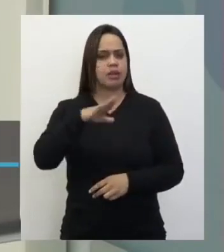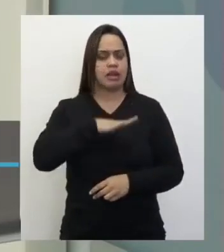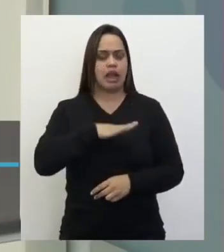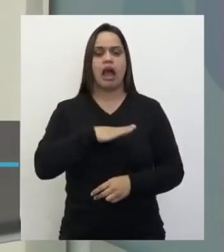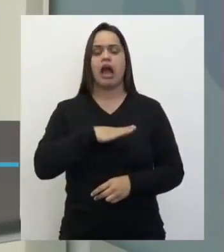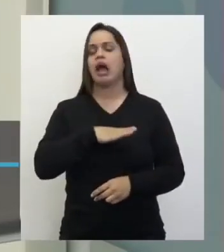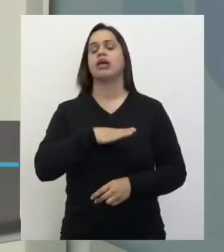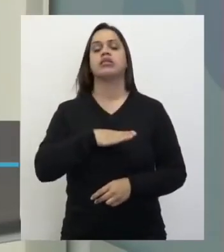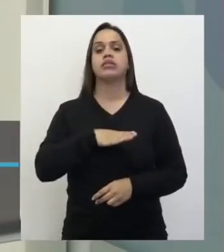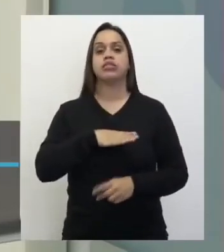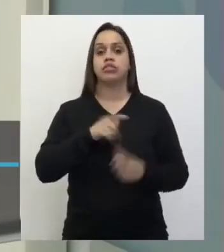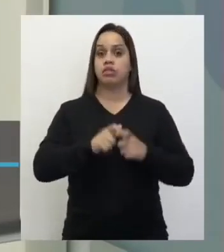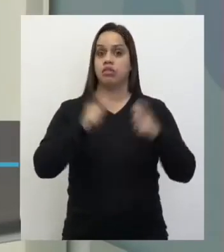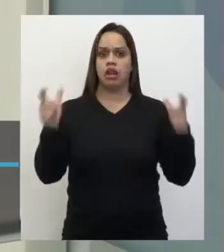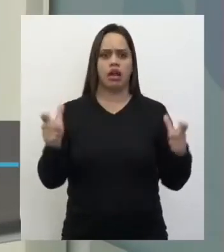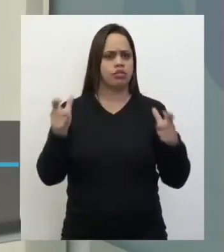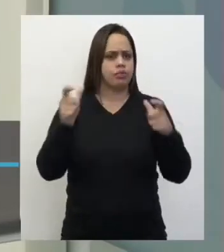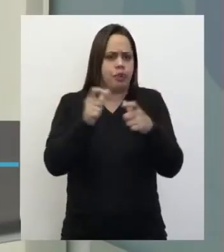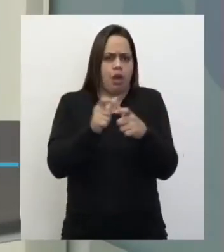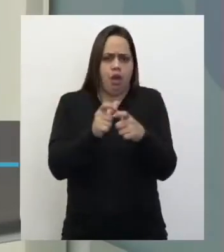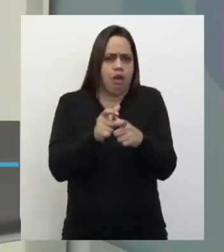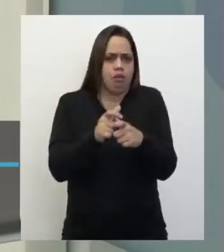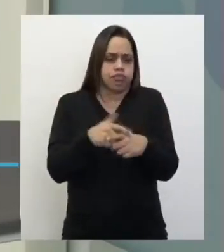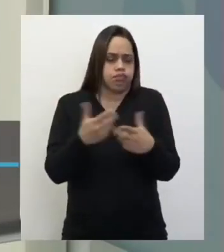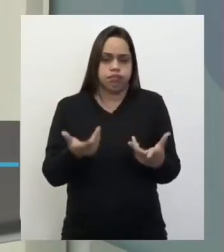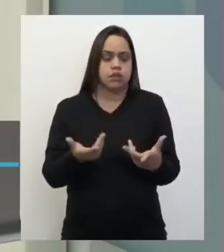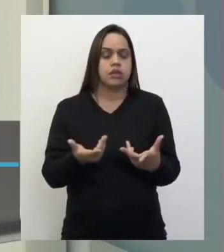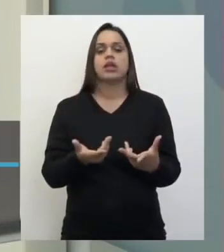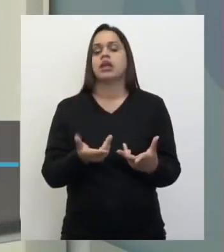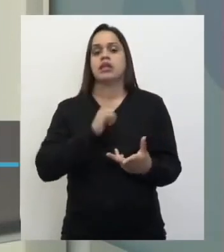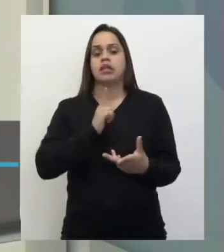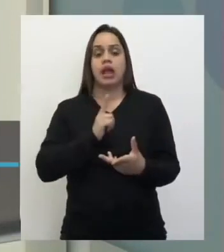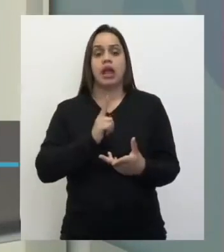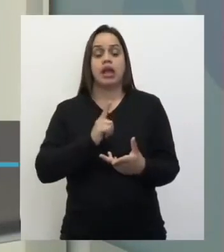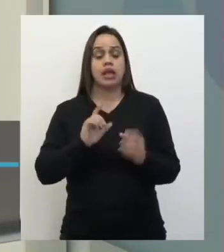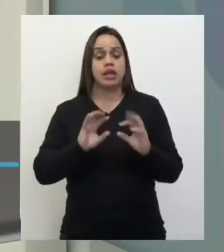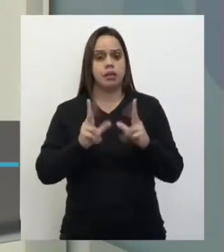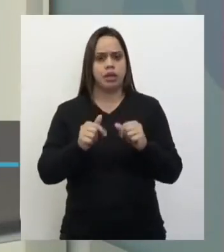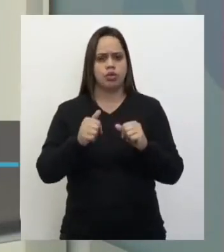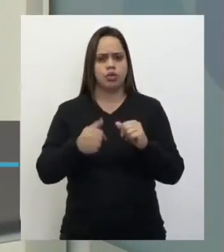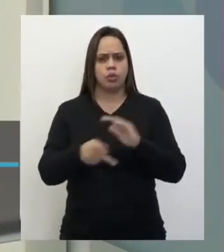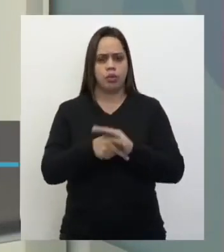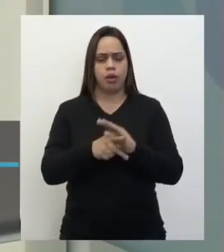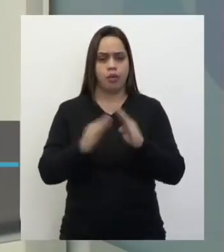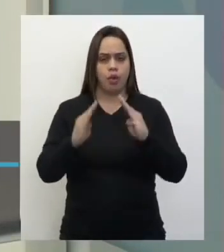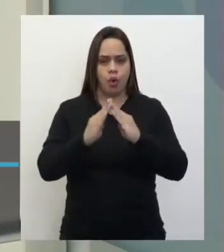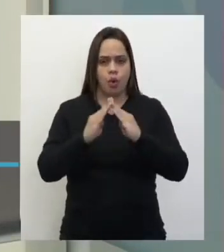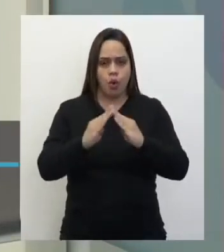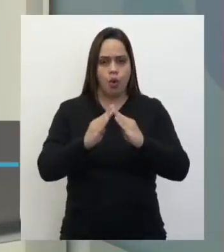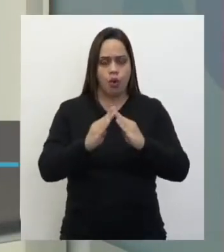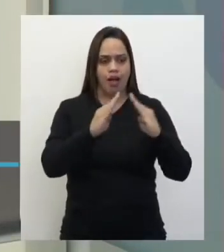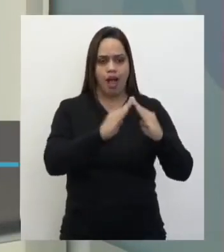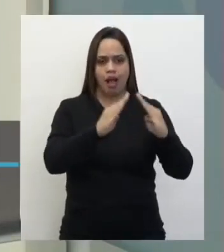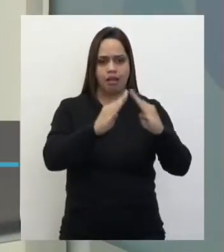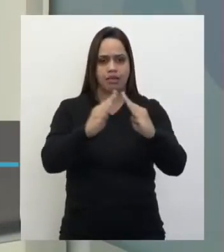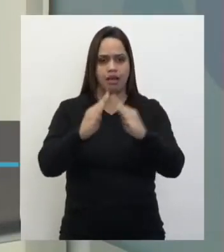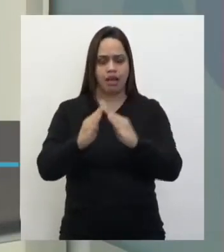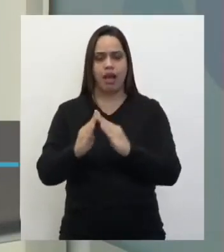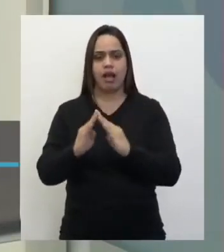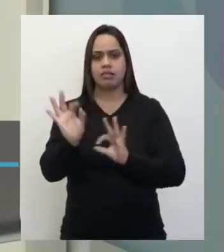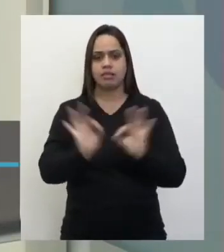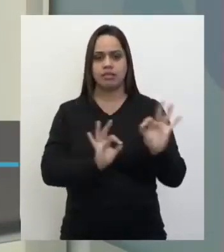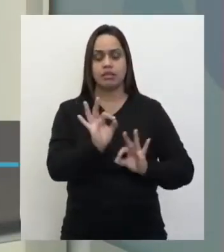numa metrópole, é muito comum. Sobre os condomínios fechados, a gente tem que lembrar o seguinte, a questão